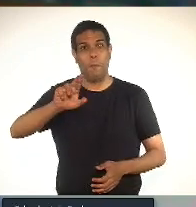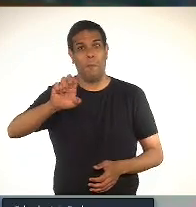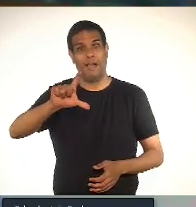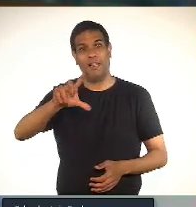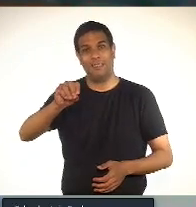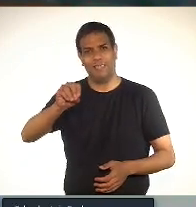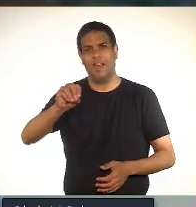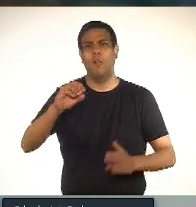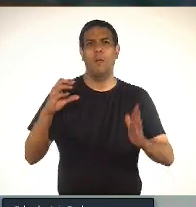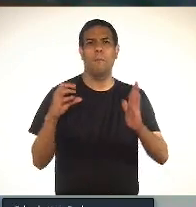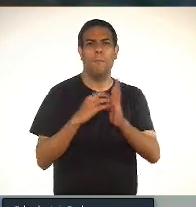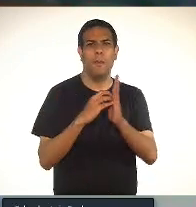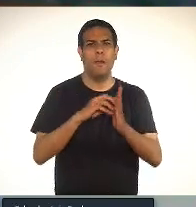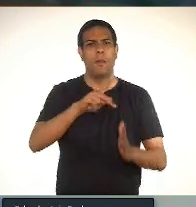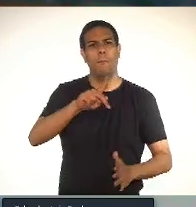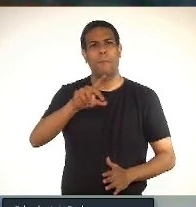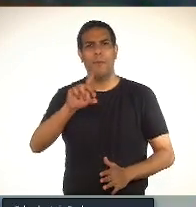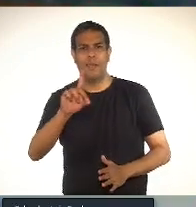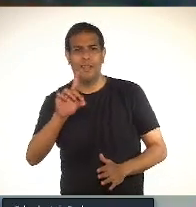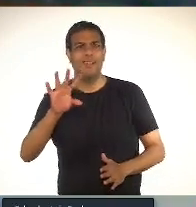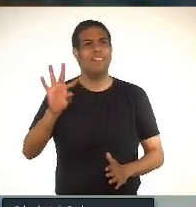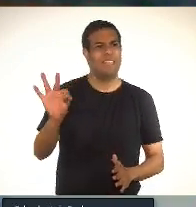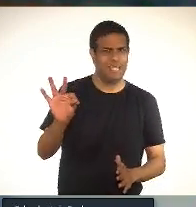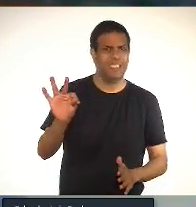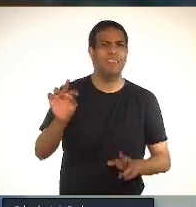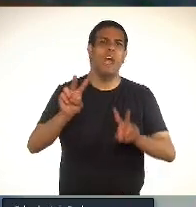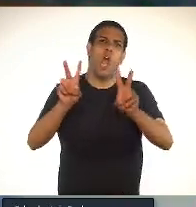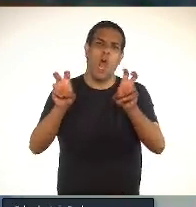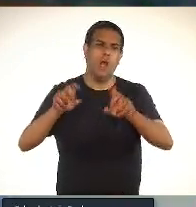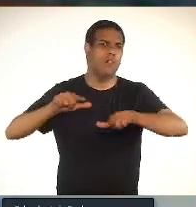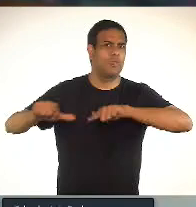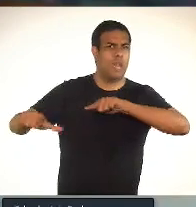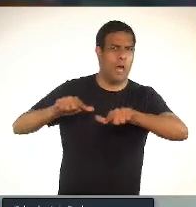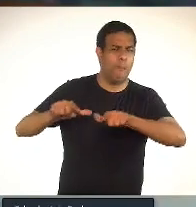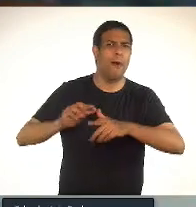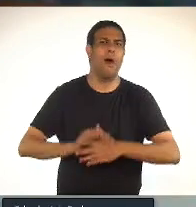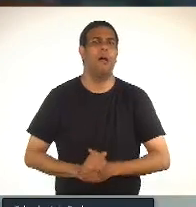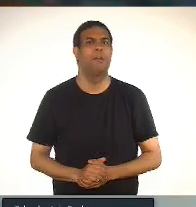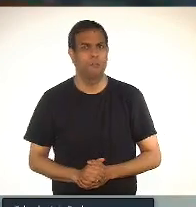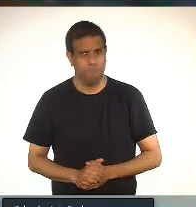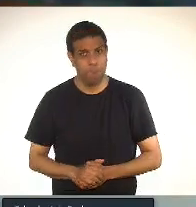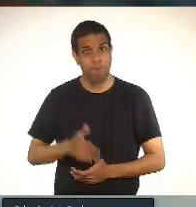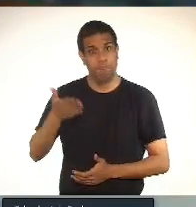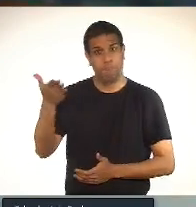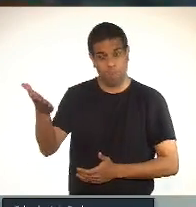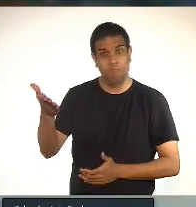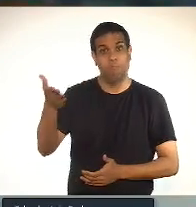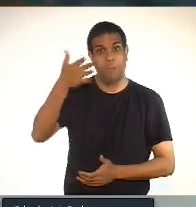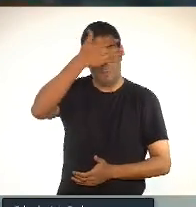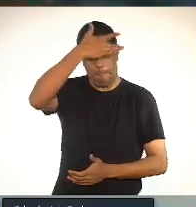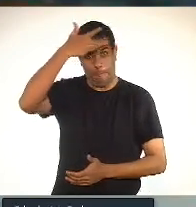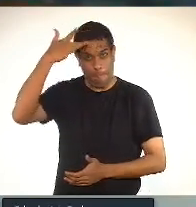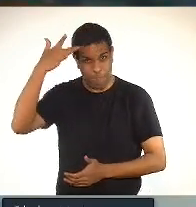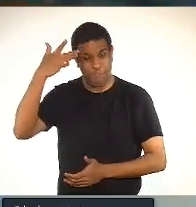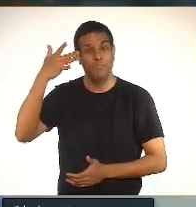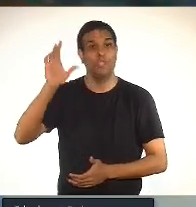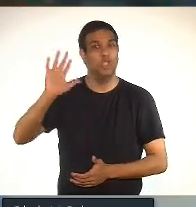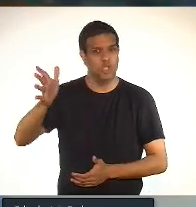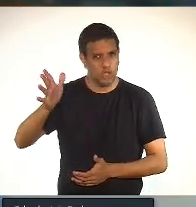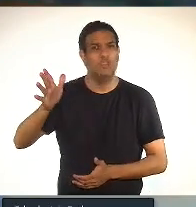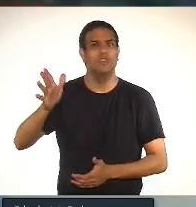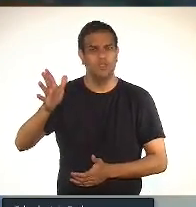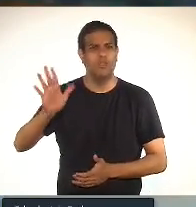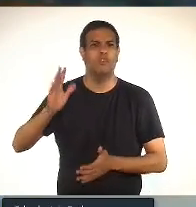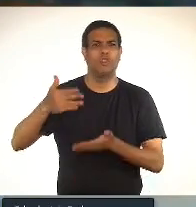que era um partido trabalhista, né, Marcelo Alencar tinha sido caçado